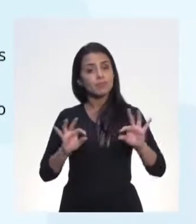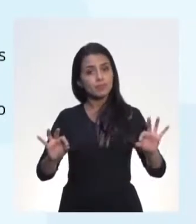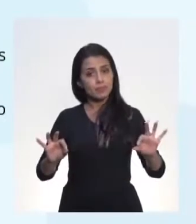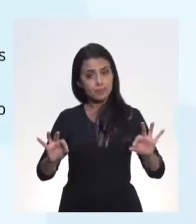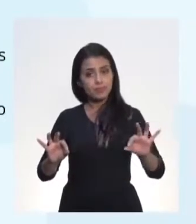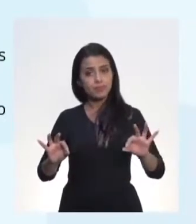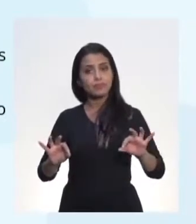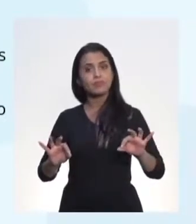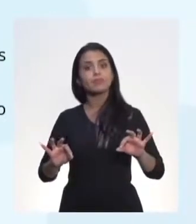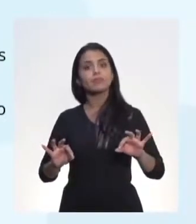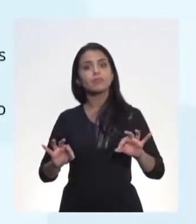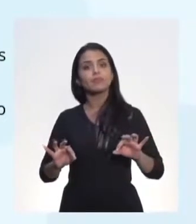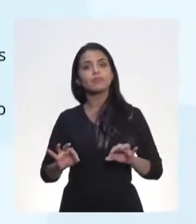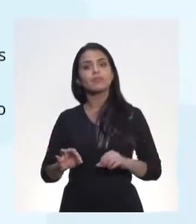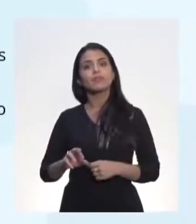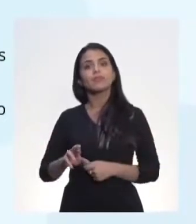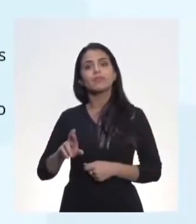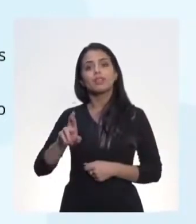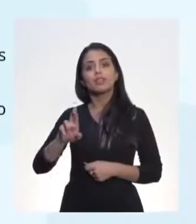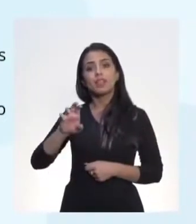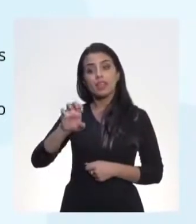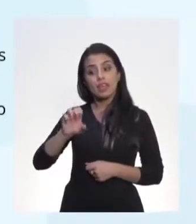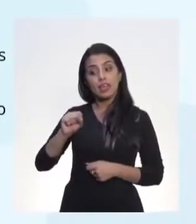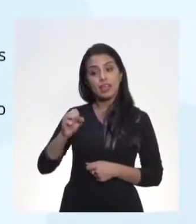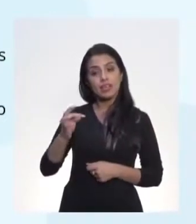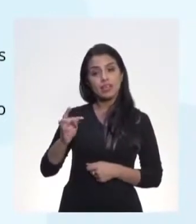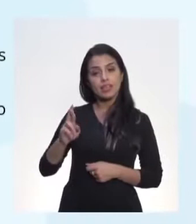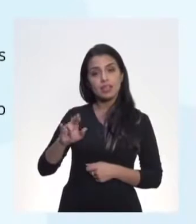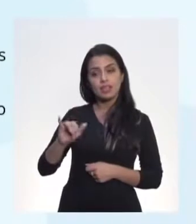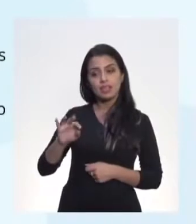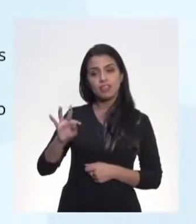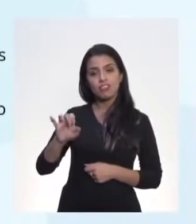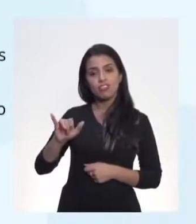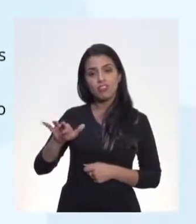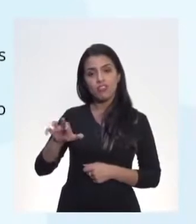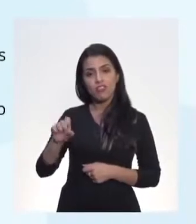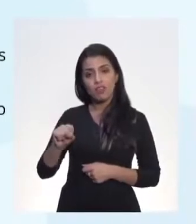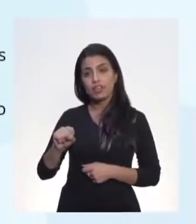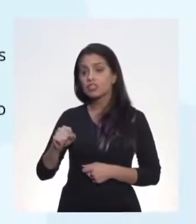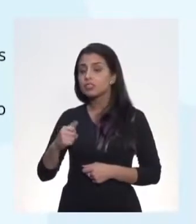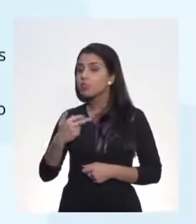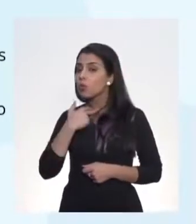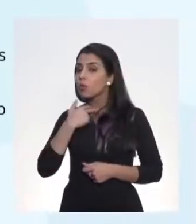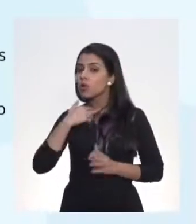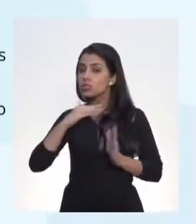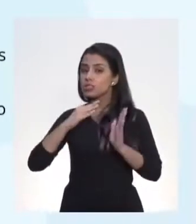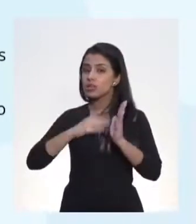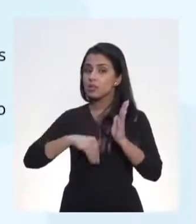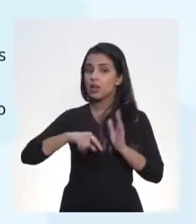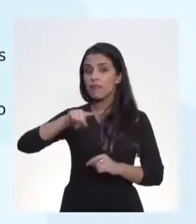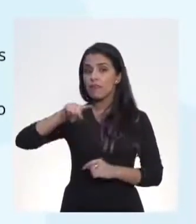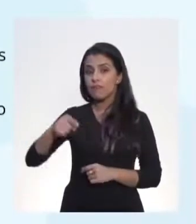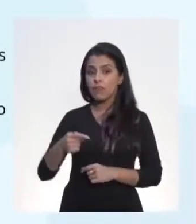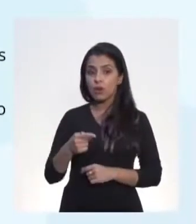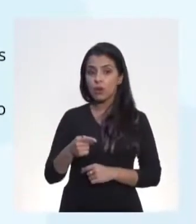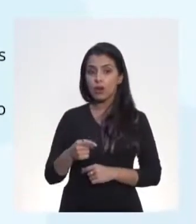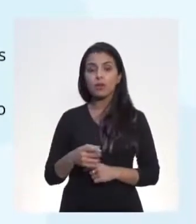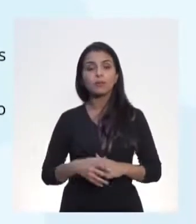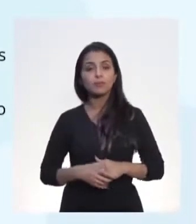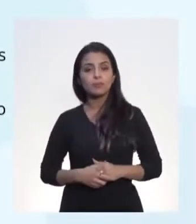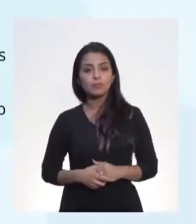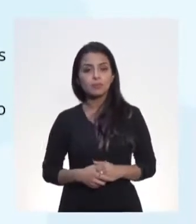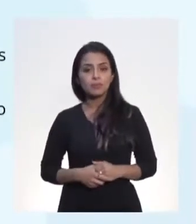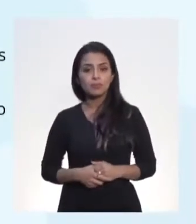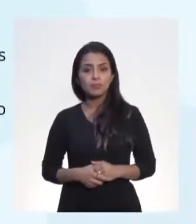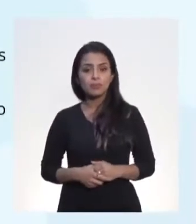adjetivas restritivas não podem ser separadas da oração principal por meio de vírgulas. Então é sempre assim, né, Deia?